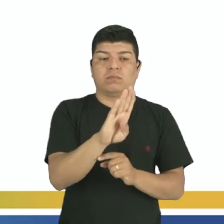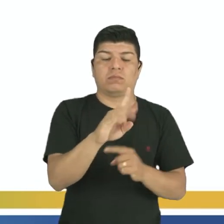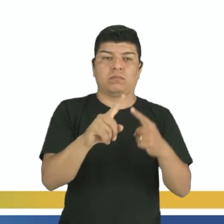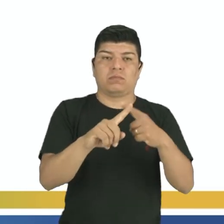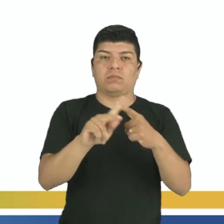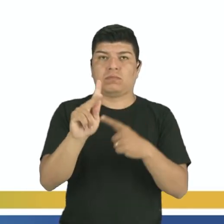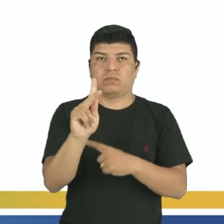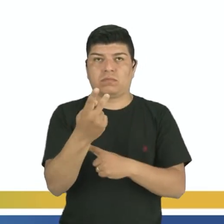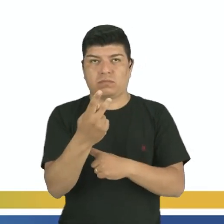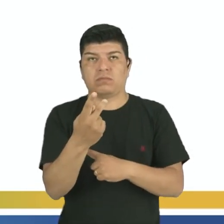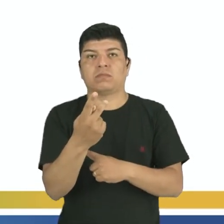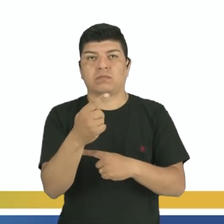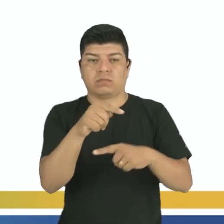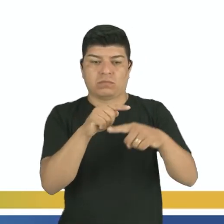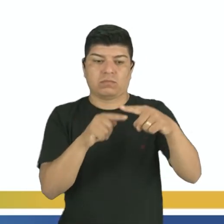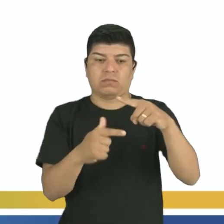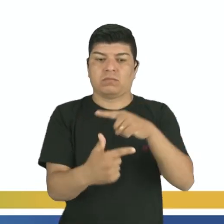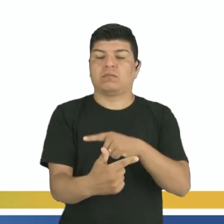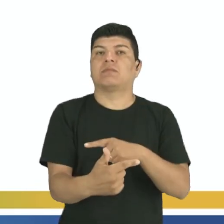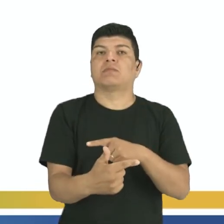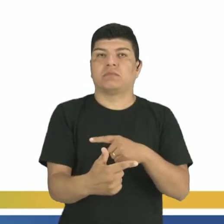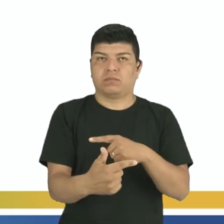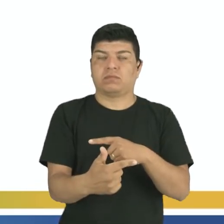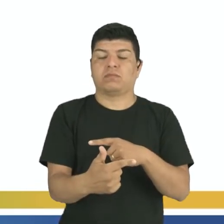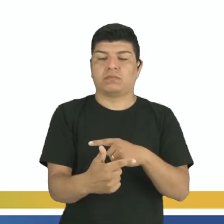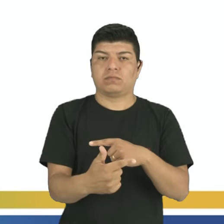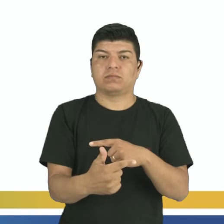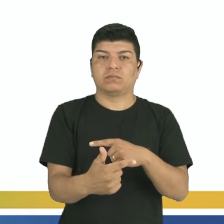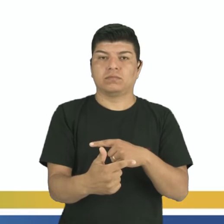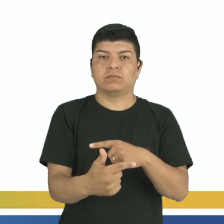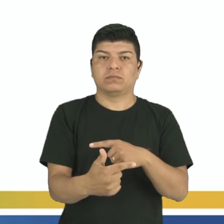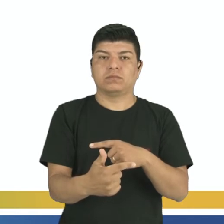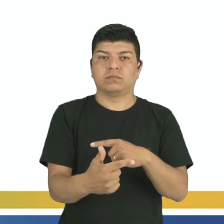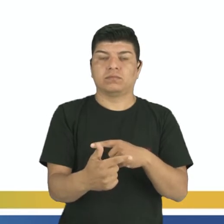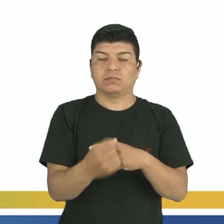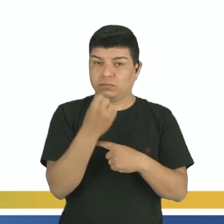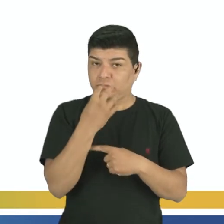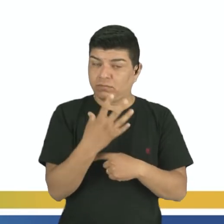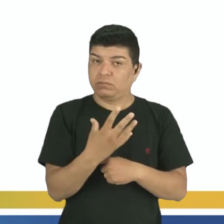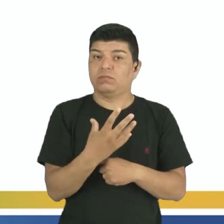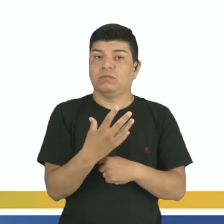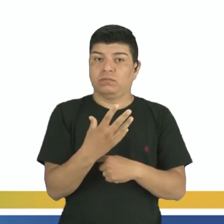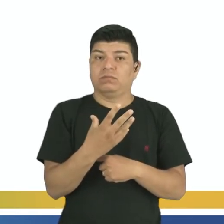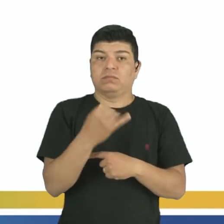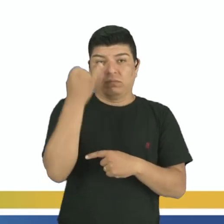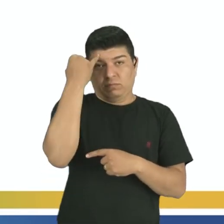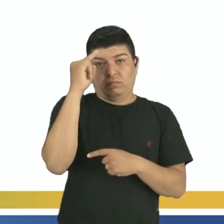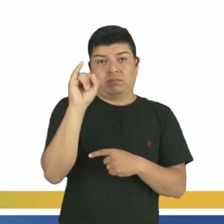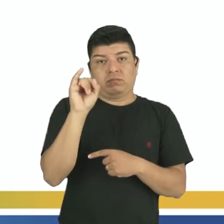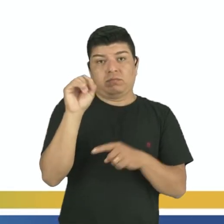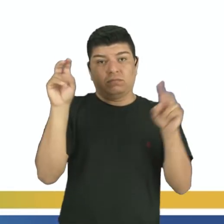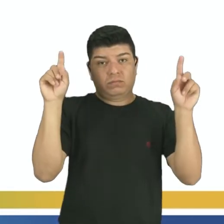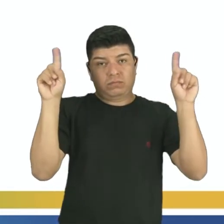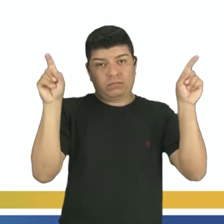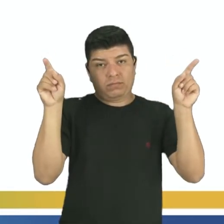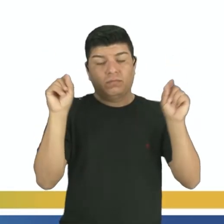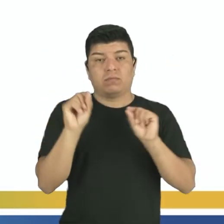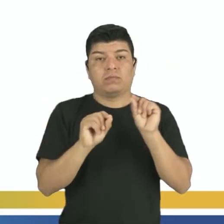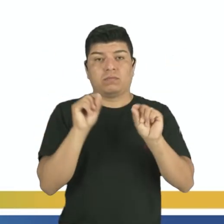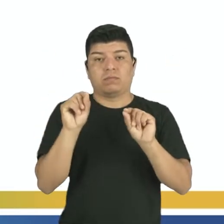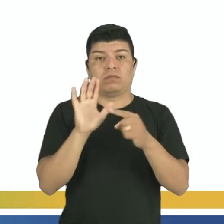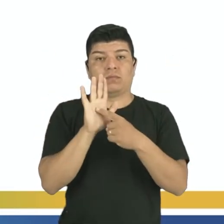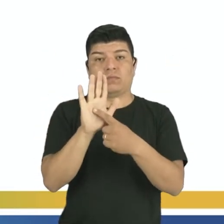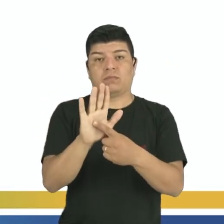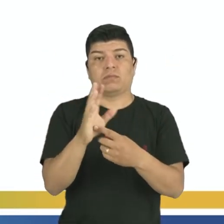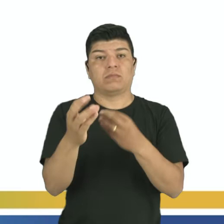de um paralelogramo, só que como é metade, eu divido por 2. Interessante, né? Essa aqui seria uma ideia aí, entre aspas, da